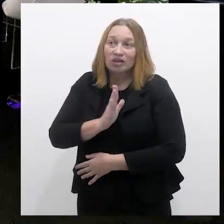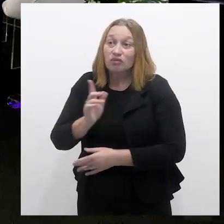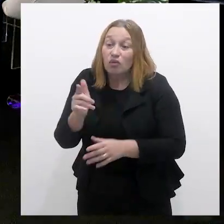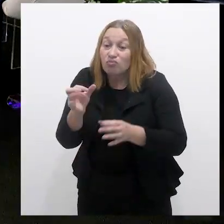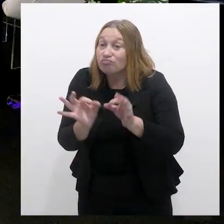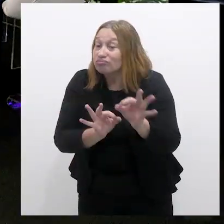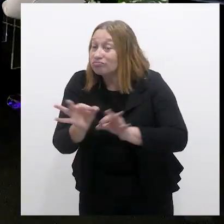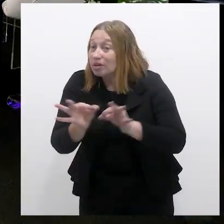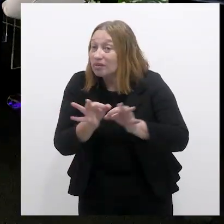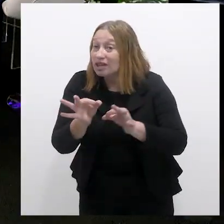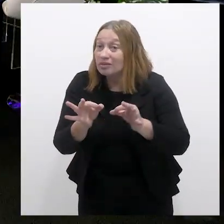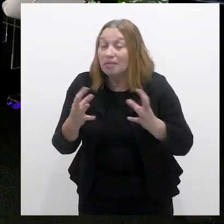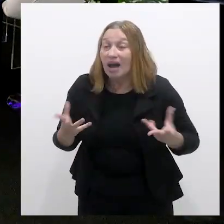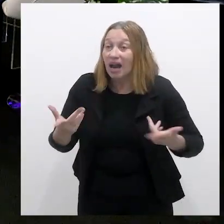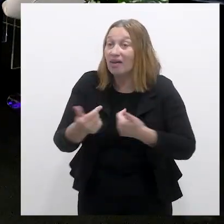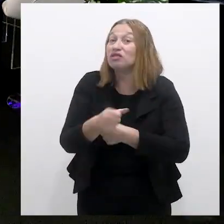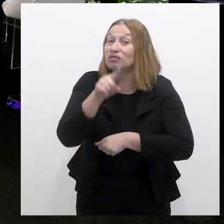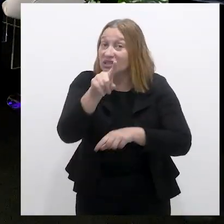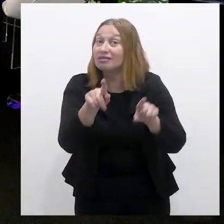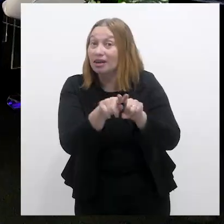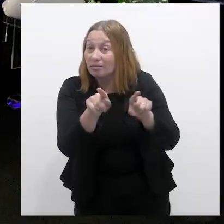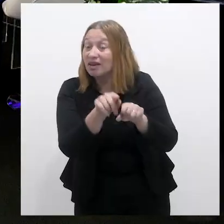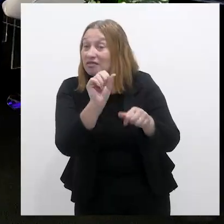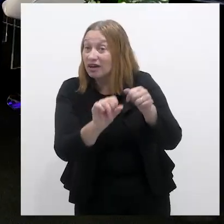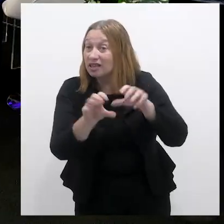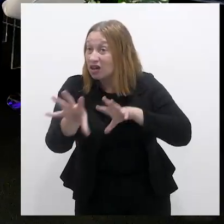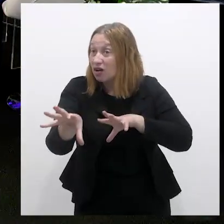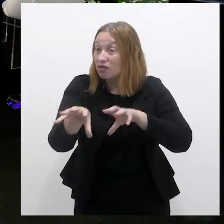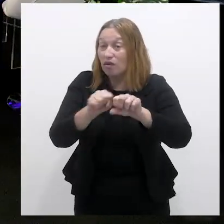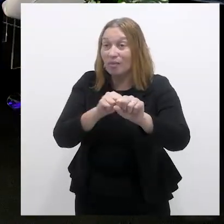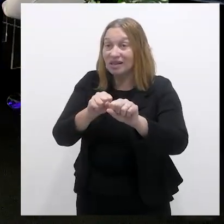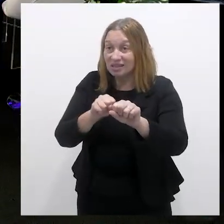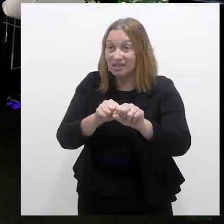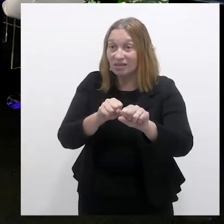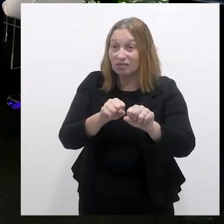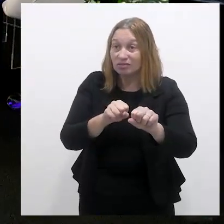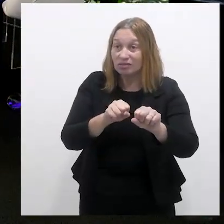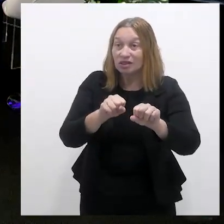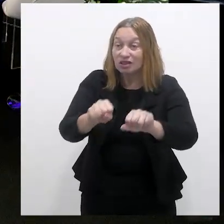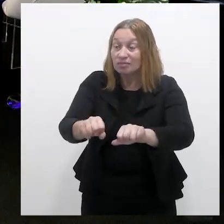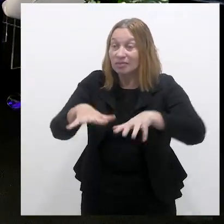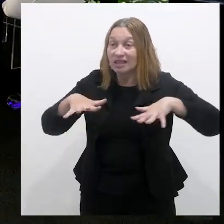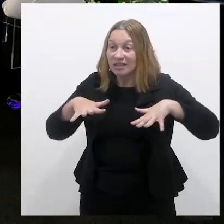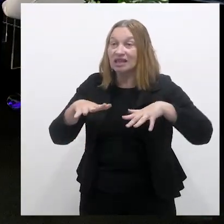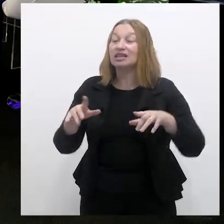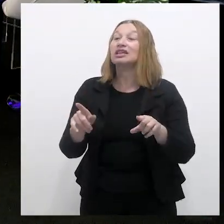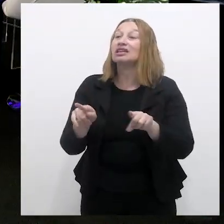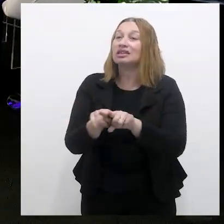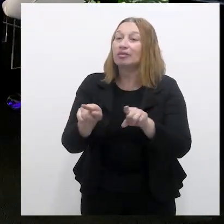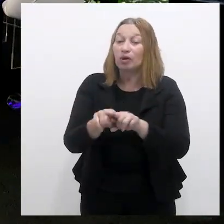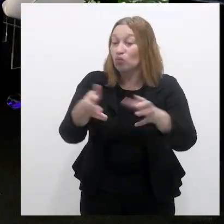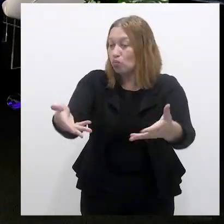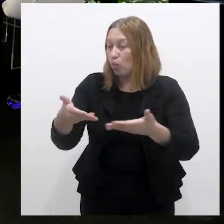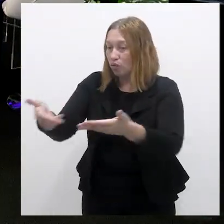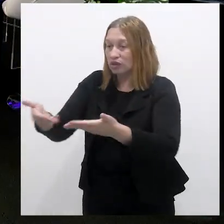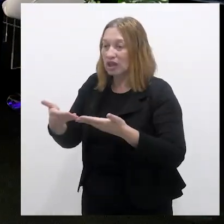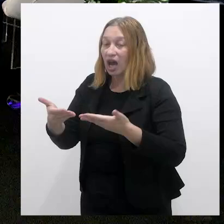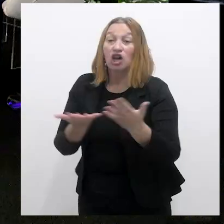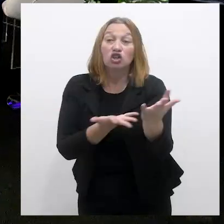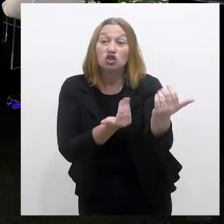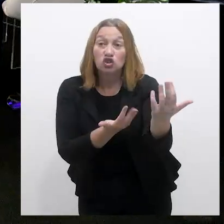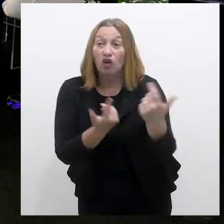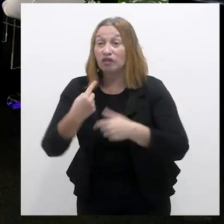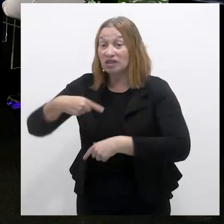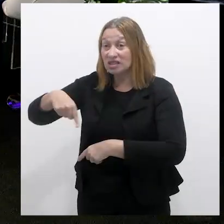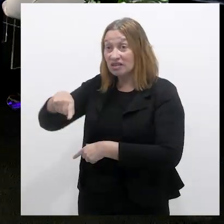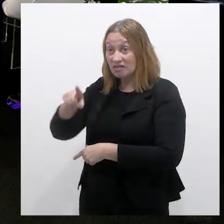aliás, fez um projeto incrível, que você também faz, que é a questão da formação de plateia e de oportunizar jovens, que você faz